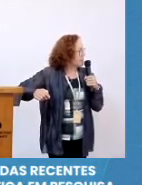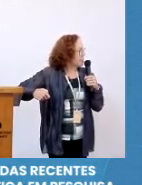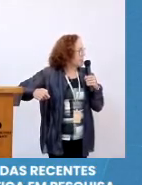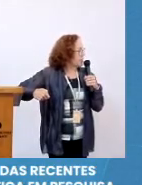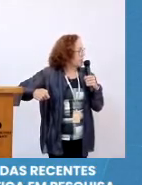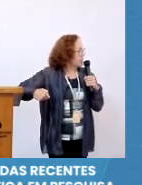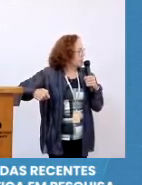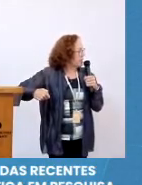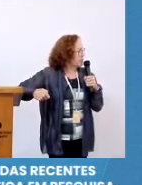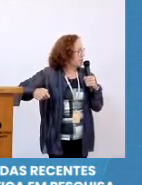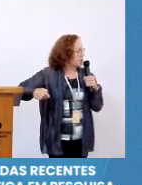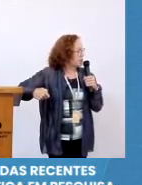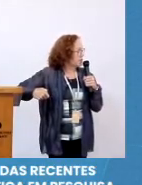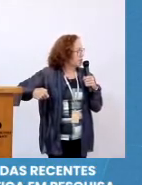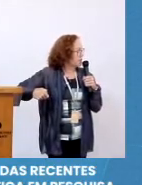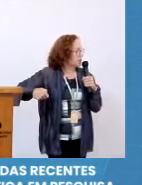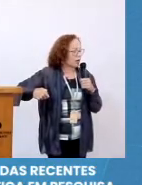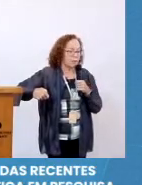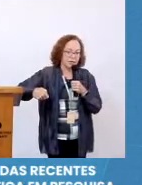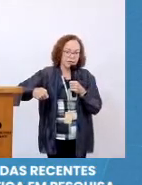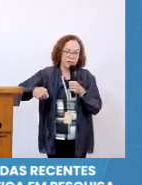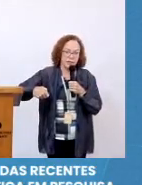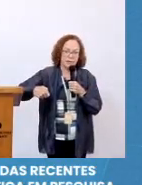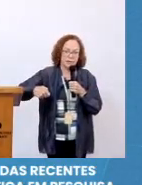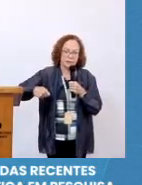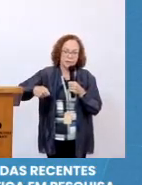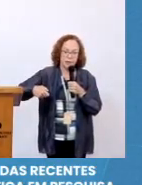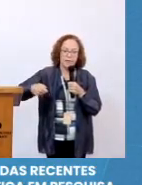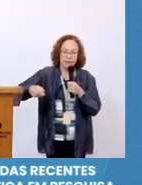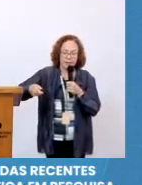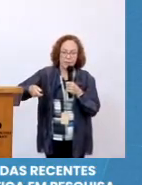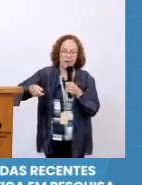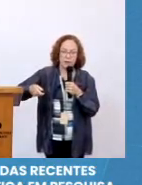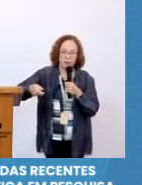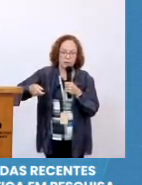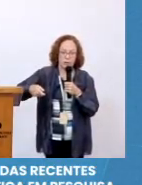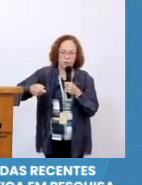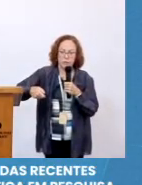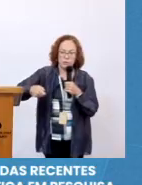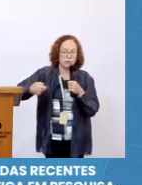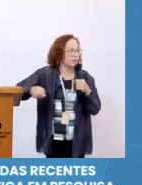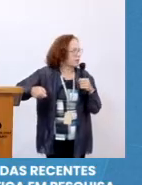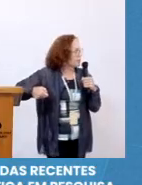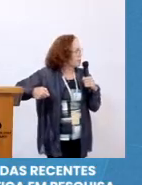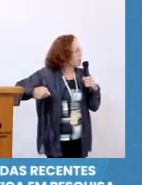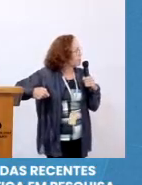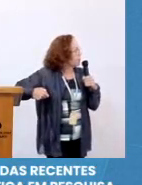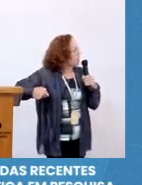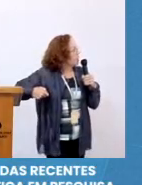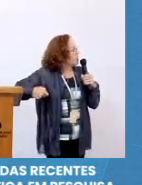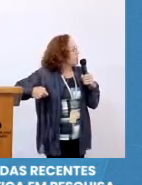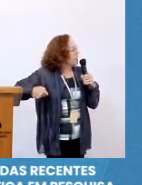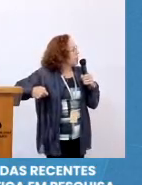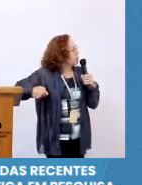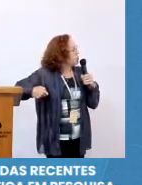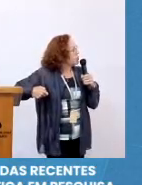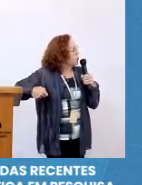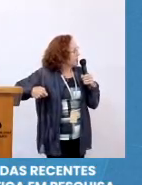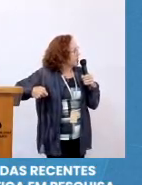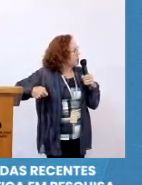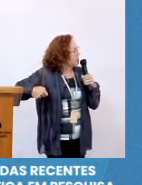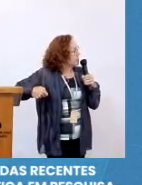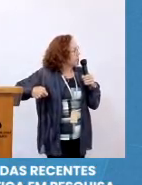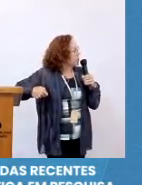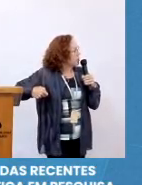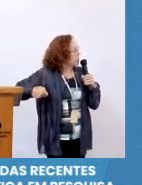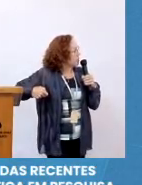Nacionais das Fundações Estaduais de Amparo à Pesquisa, né? Financiamento, órgãos de financiamento. Temos o